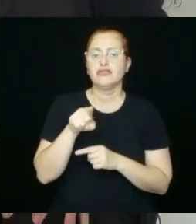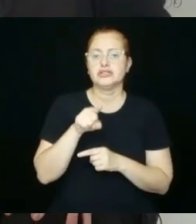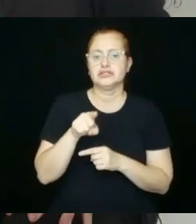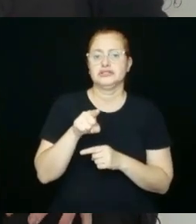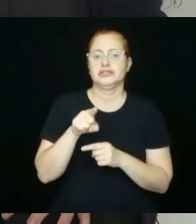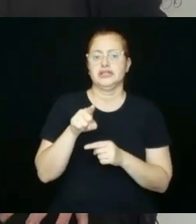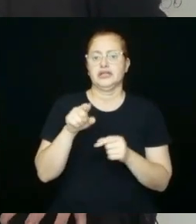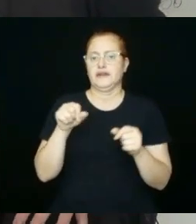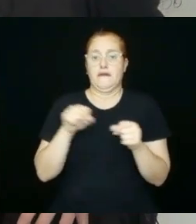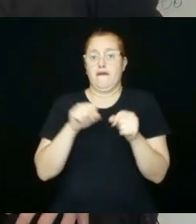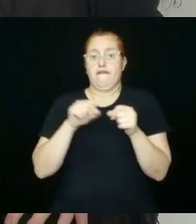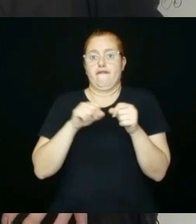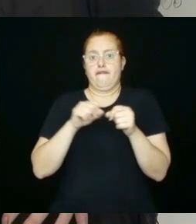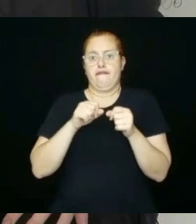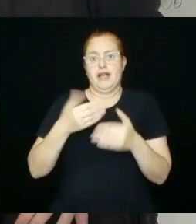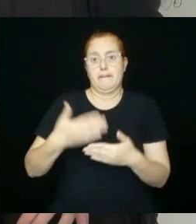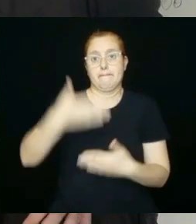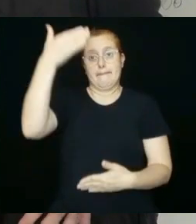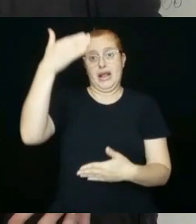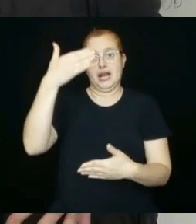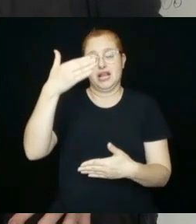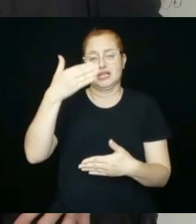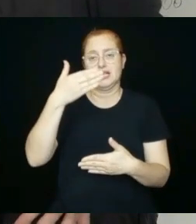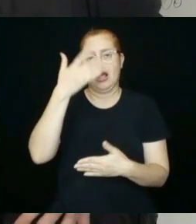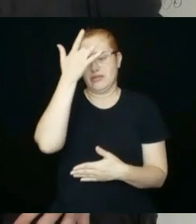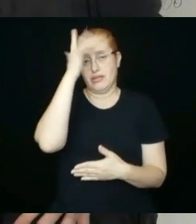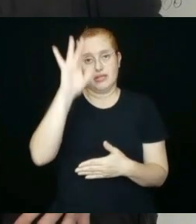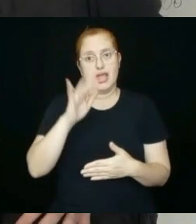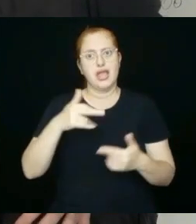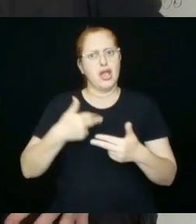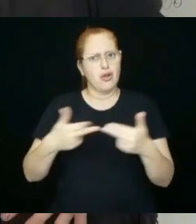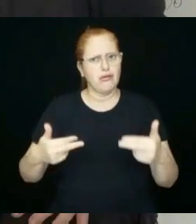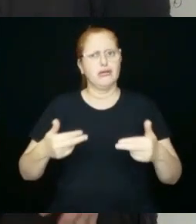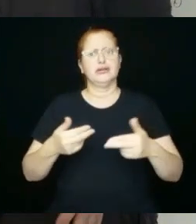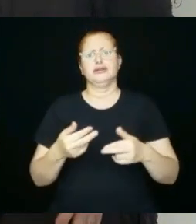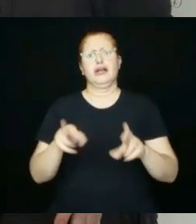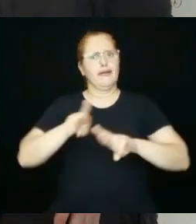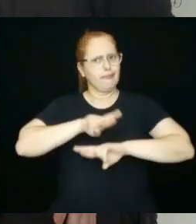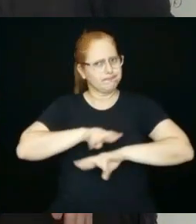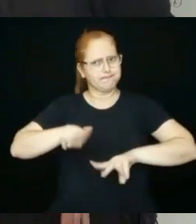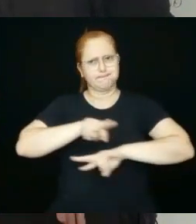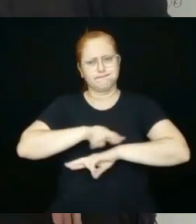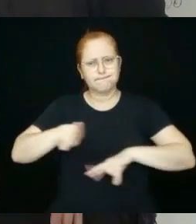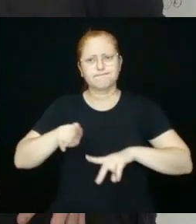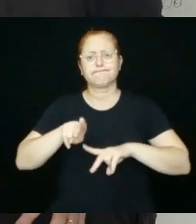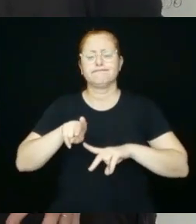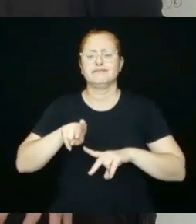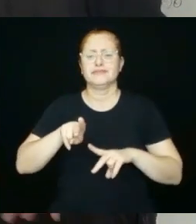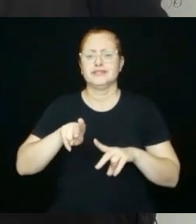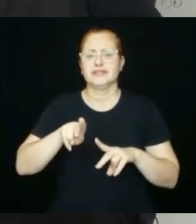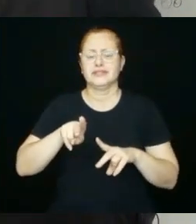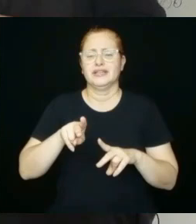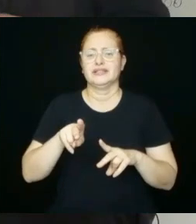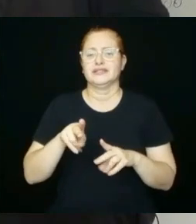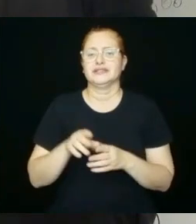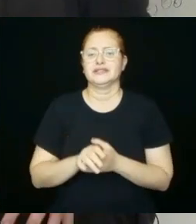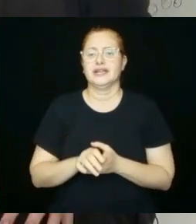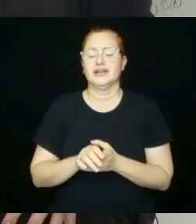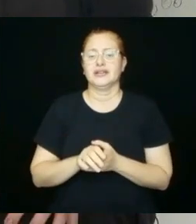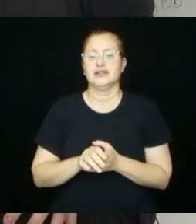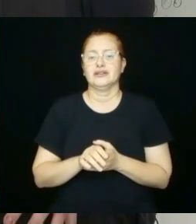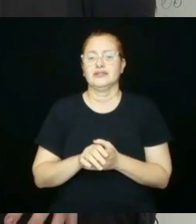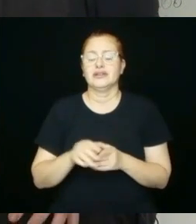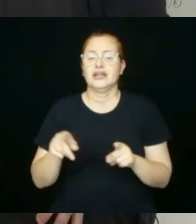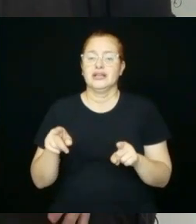não faz em parede. Então agora, sei lá, é uma coisa bem diferente, né? Que te acrescentou uma Com